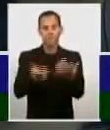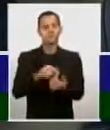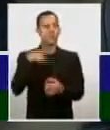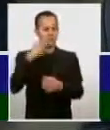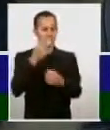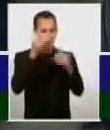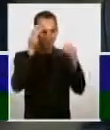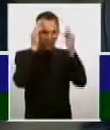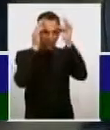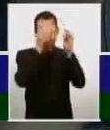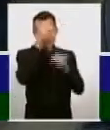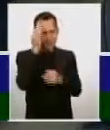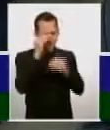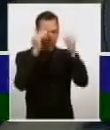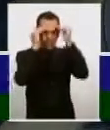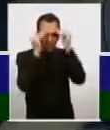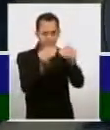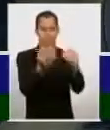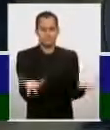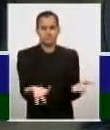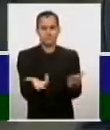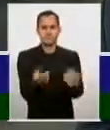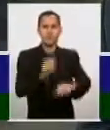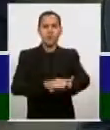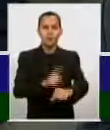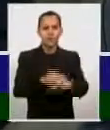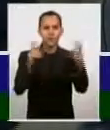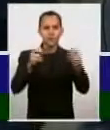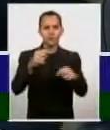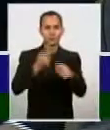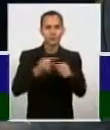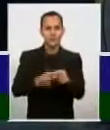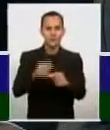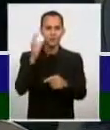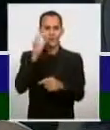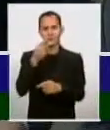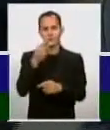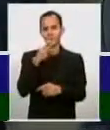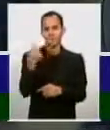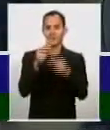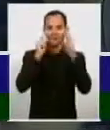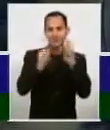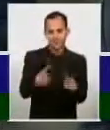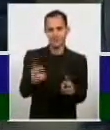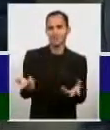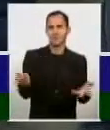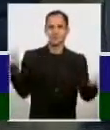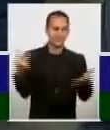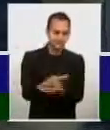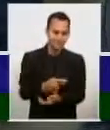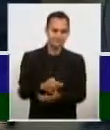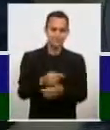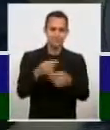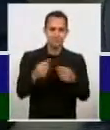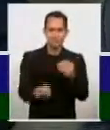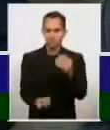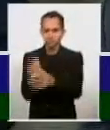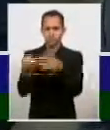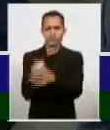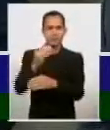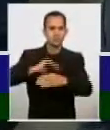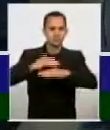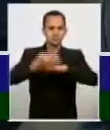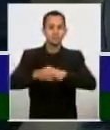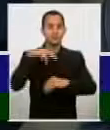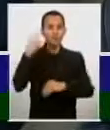é um absurdo. É um absurdo. É porque o Celso Santos tocou num ponto aqui que nós estamos vendo esse nascedor de quebra-mola.